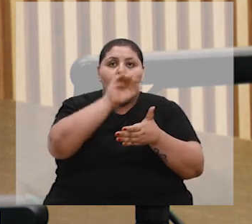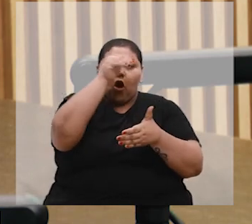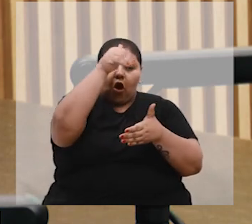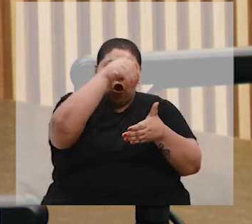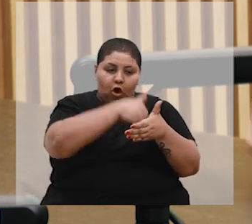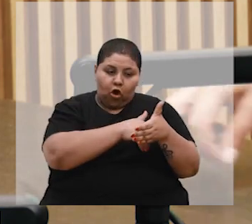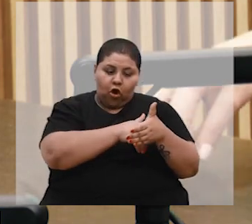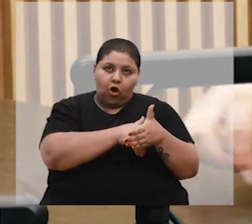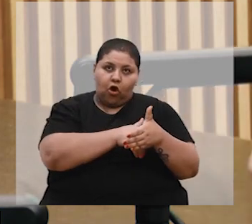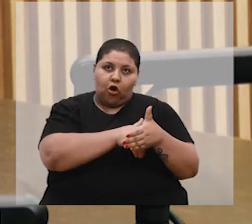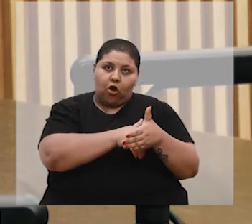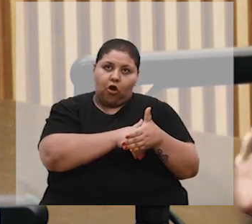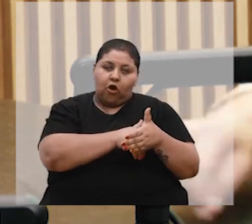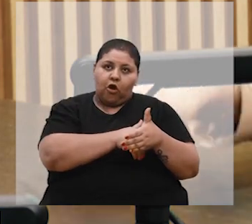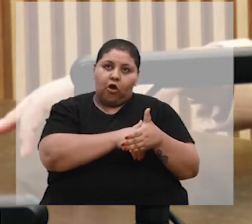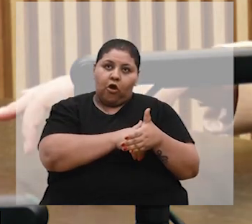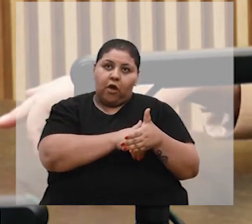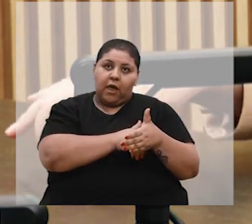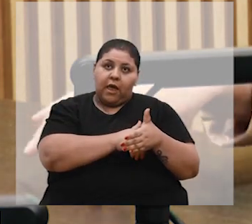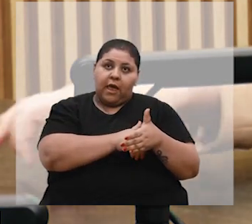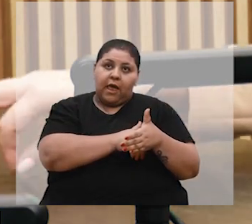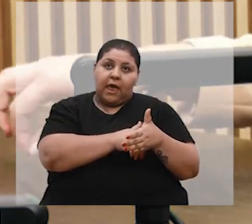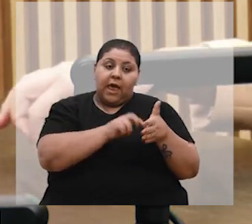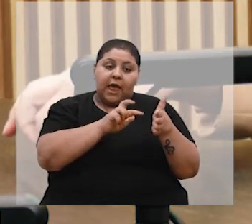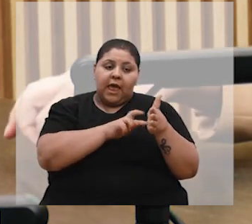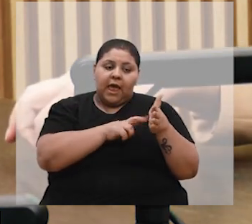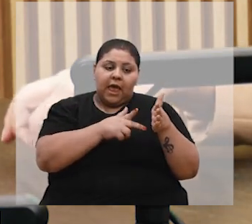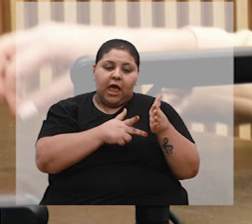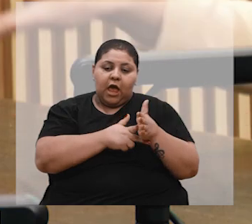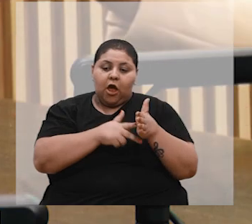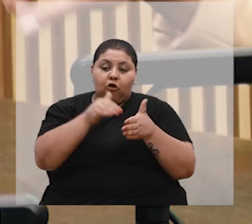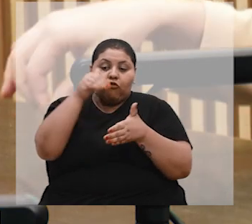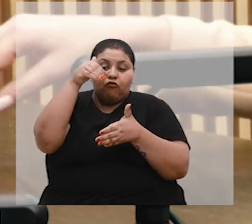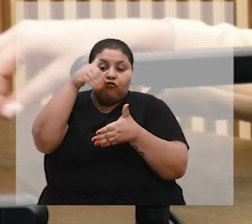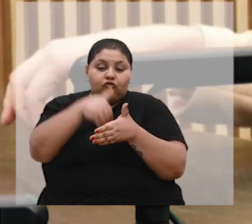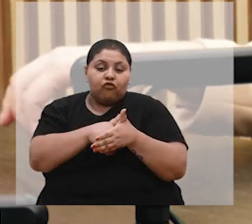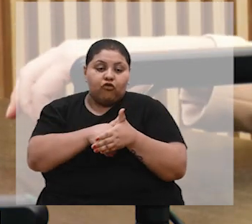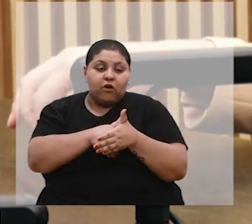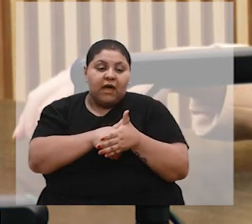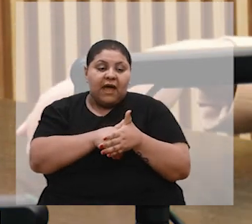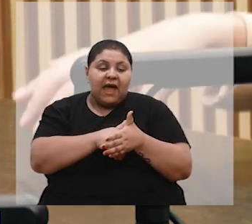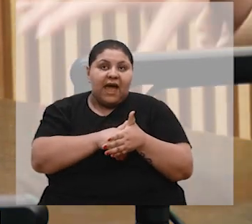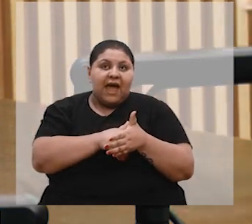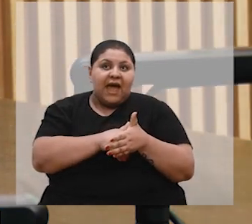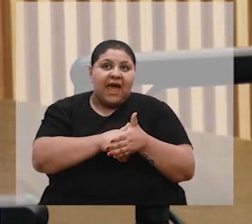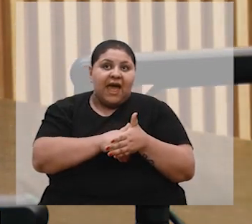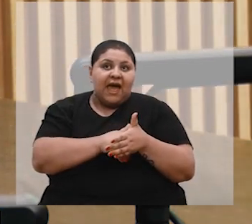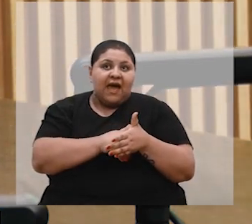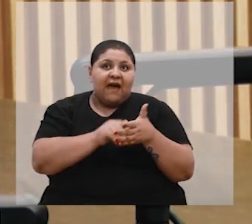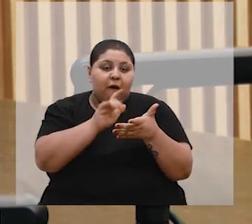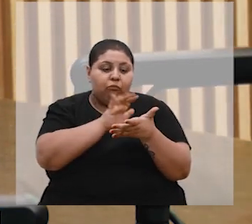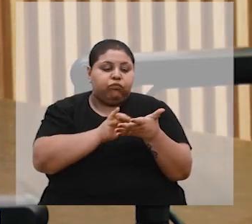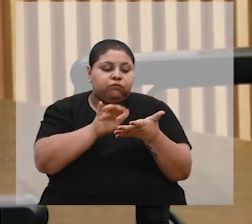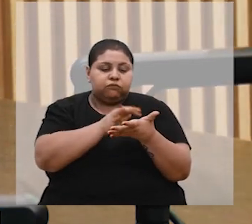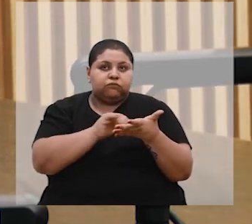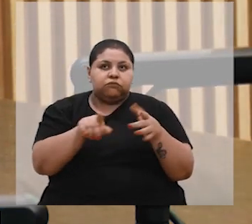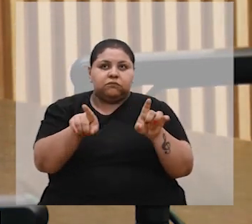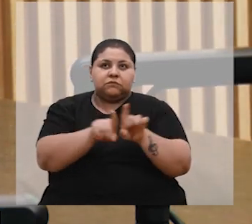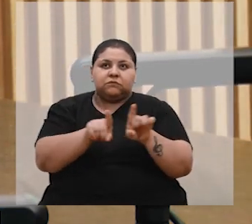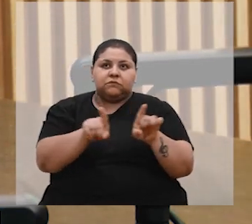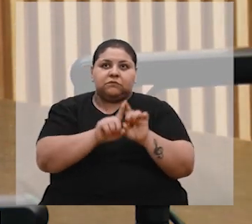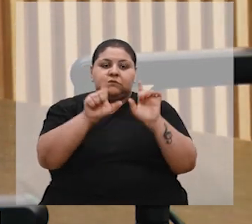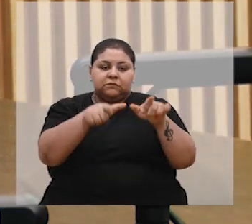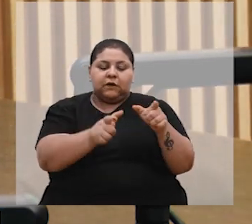foi depositado é o voto que no final da linha de comunicação é computado, né? Então, o que se faz? Em um